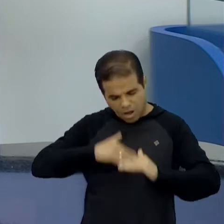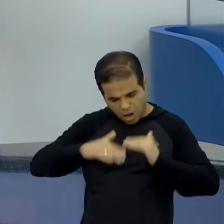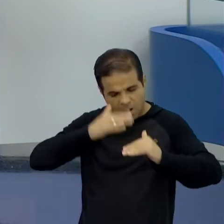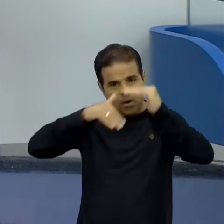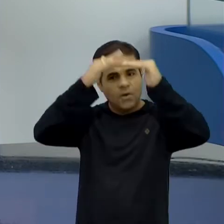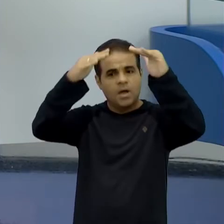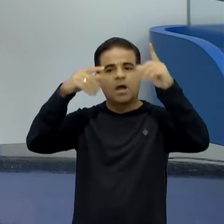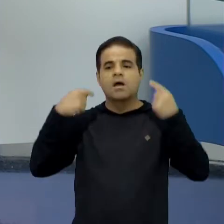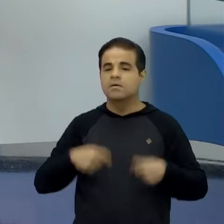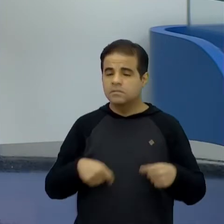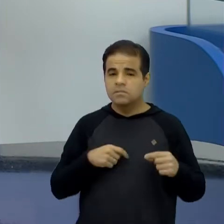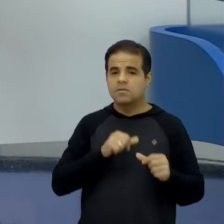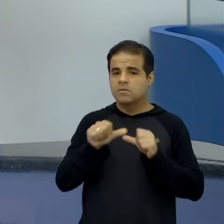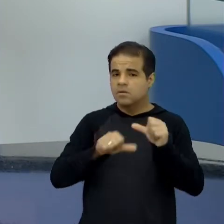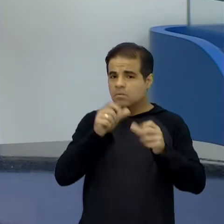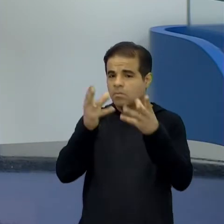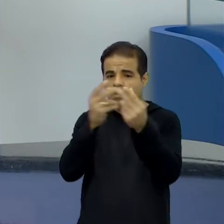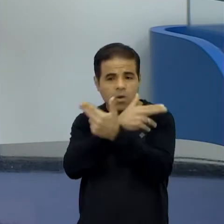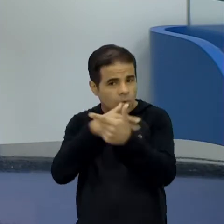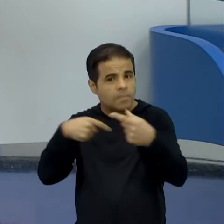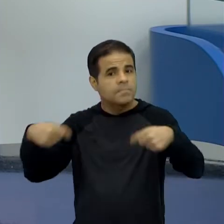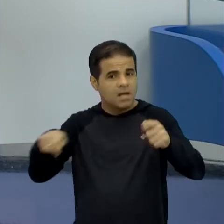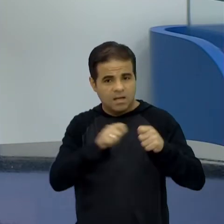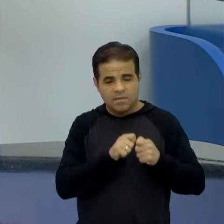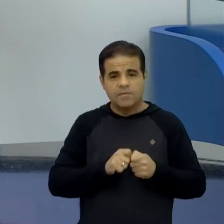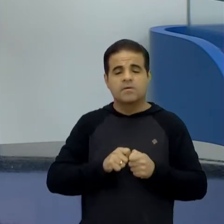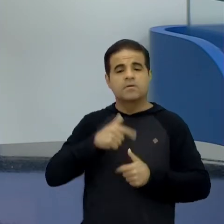mas como você falou, muita coisa ainda precisa ser feita, mas a gente tem